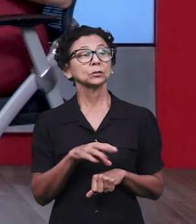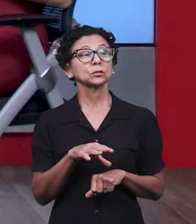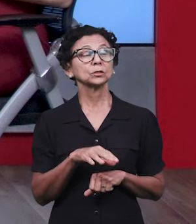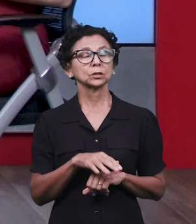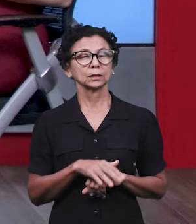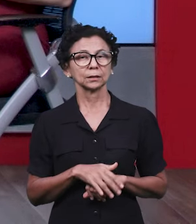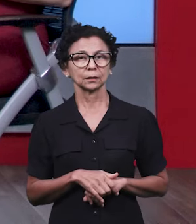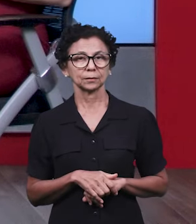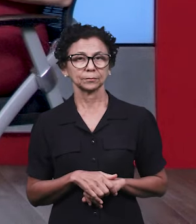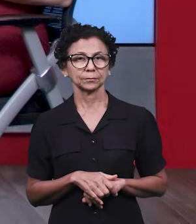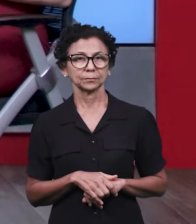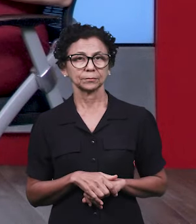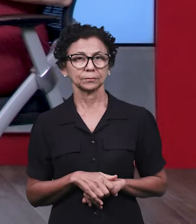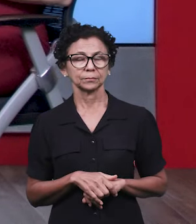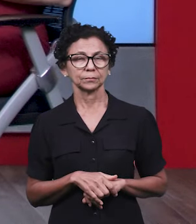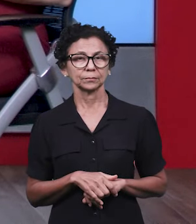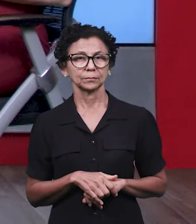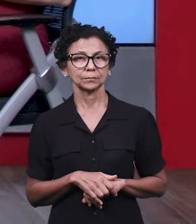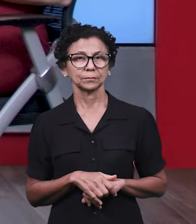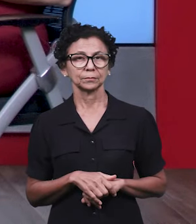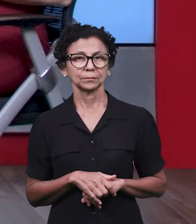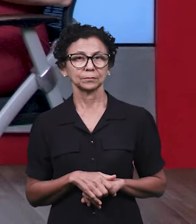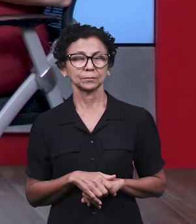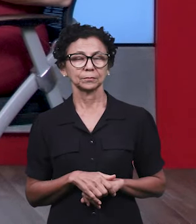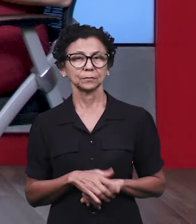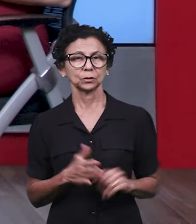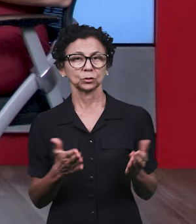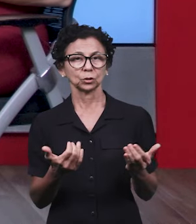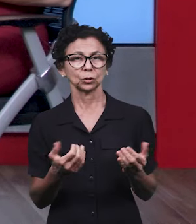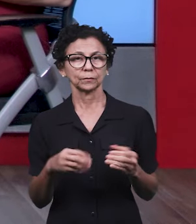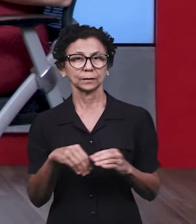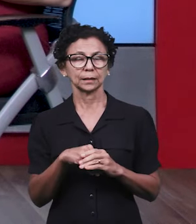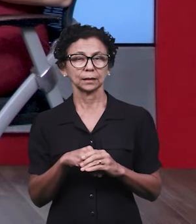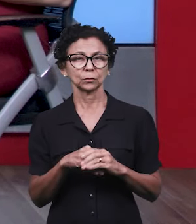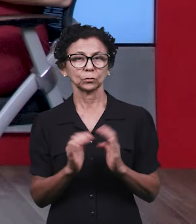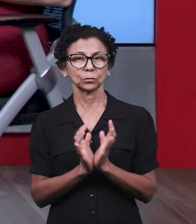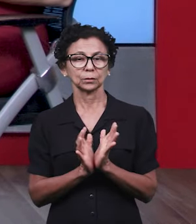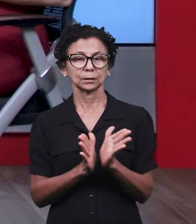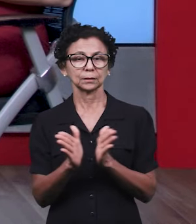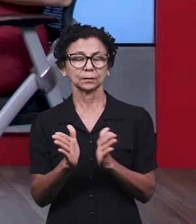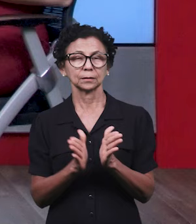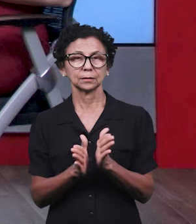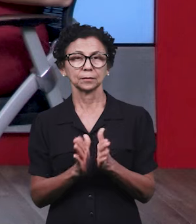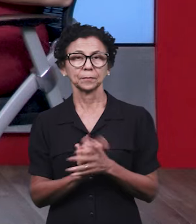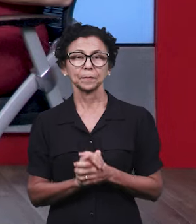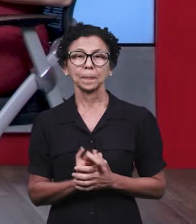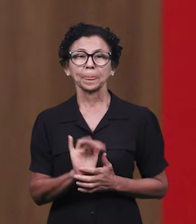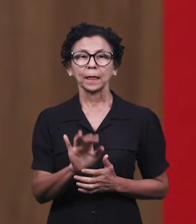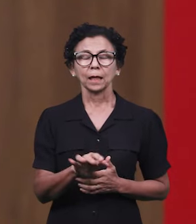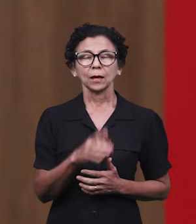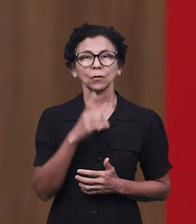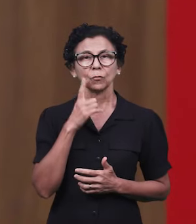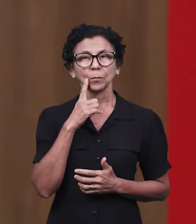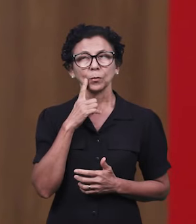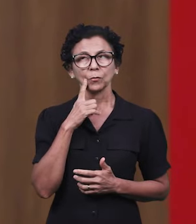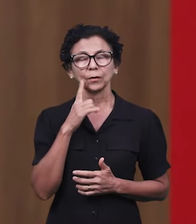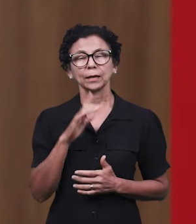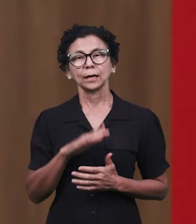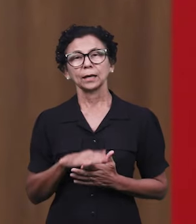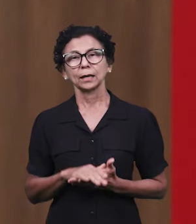jovens da acessibilidade? Vamos voltar também na parte das crianças, dependendo do grau do prejuízo,